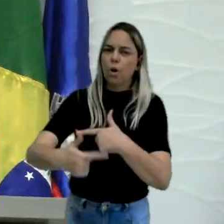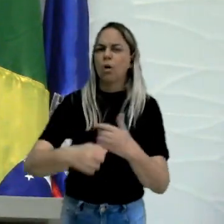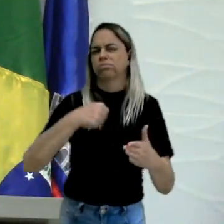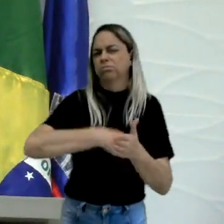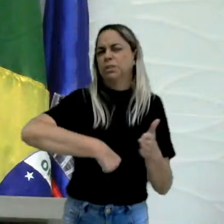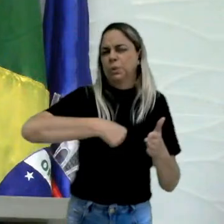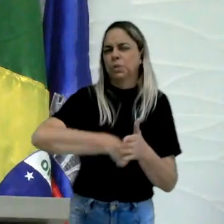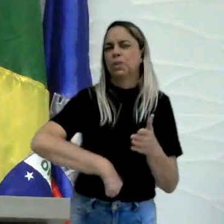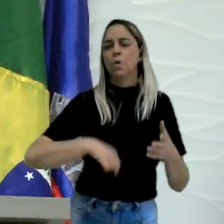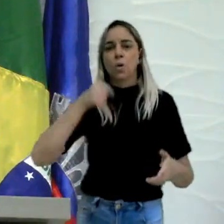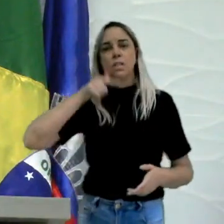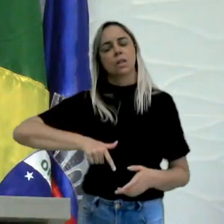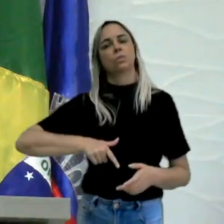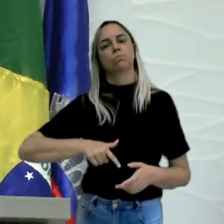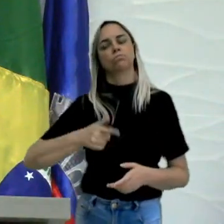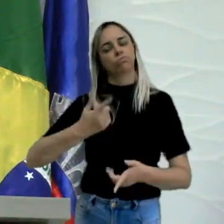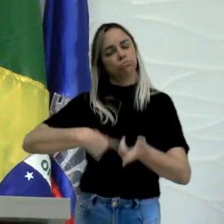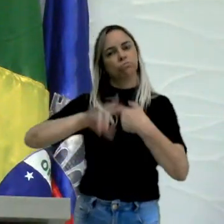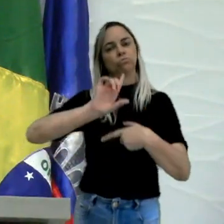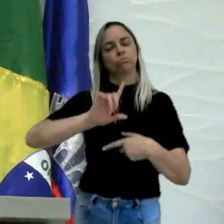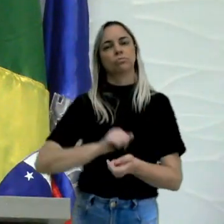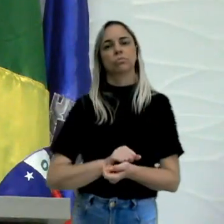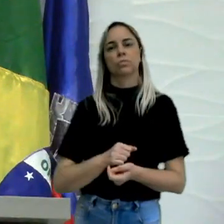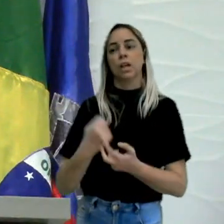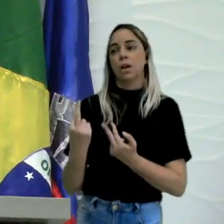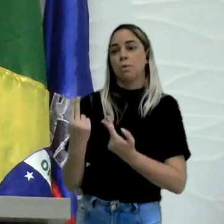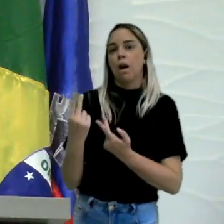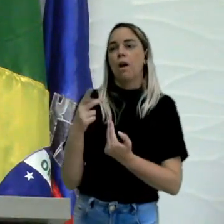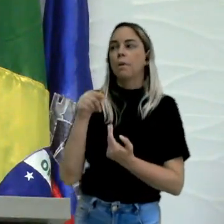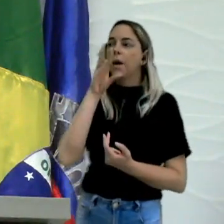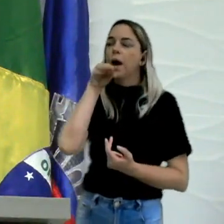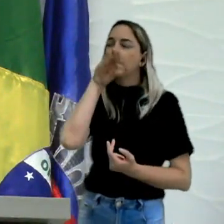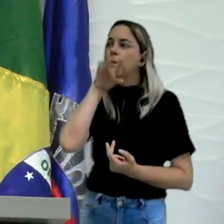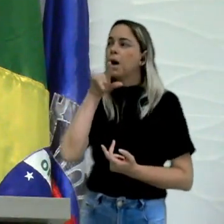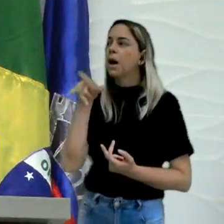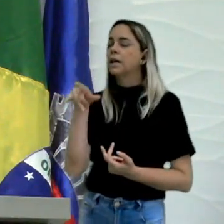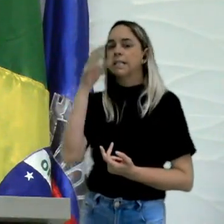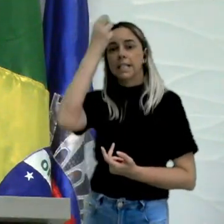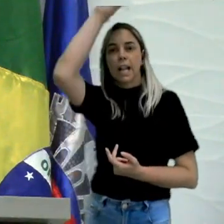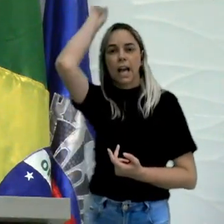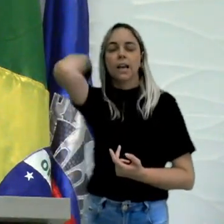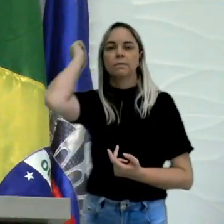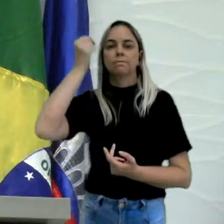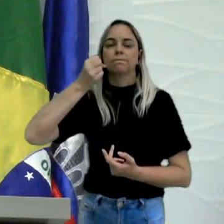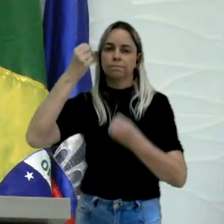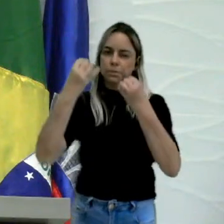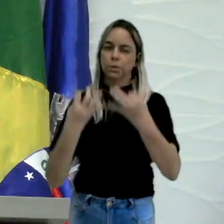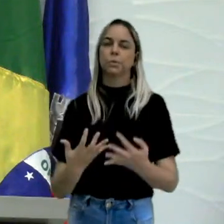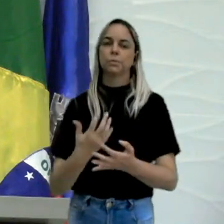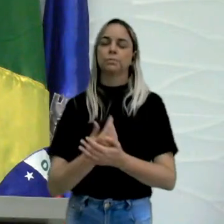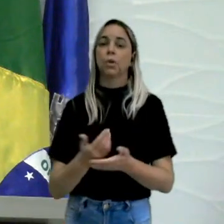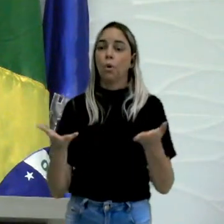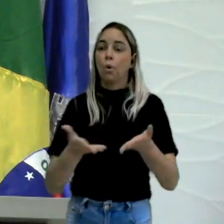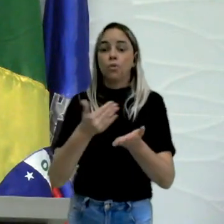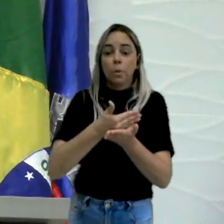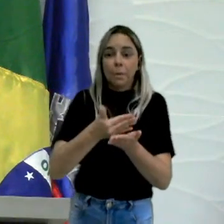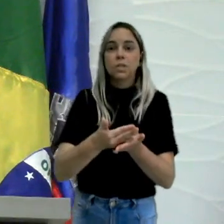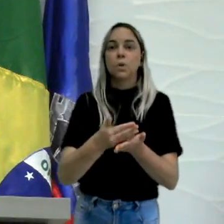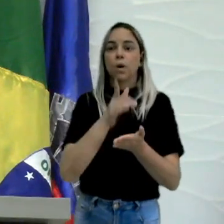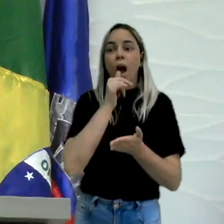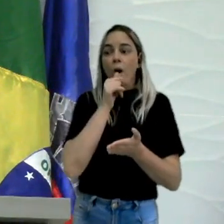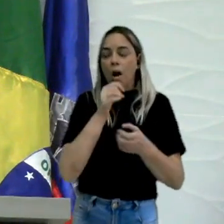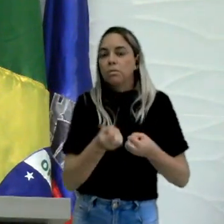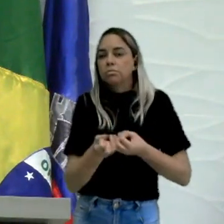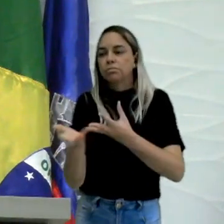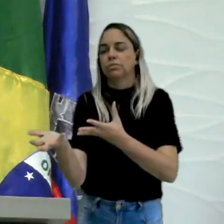resolver, como o vereador Cid Clay falou aqui. E hoje está começando a abastecer, mas é